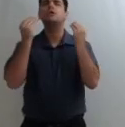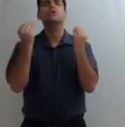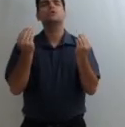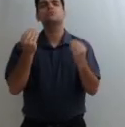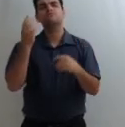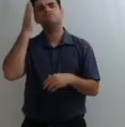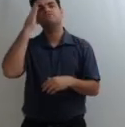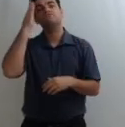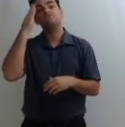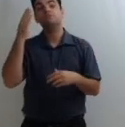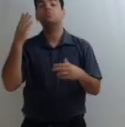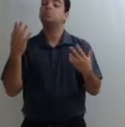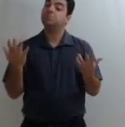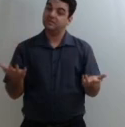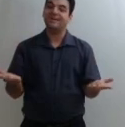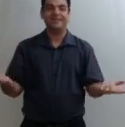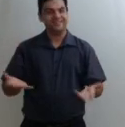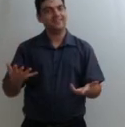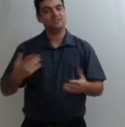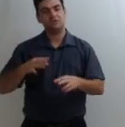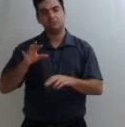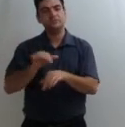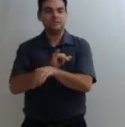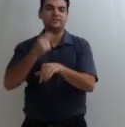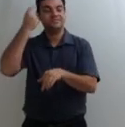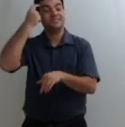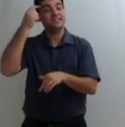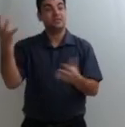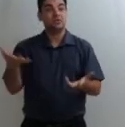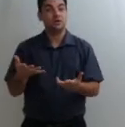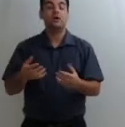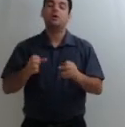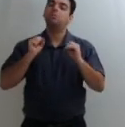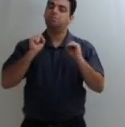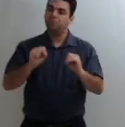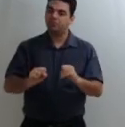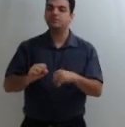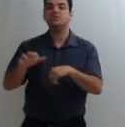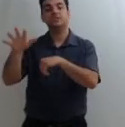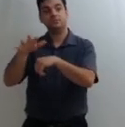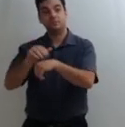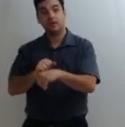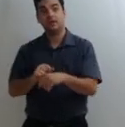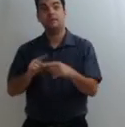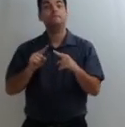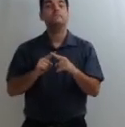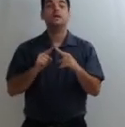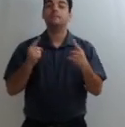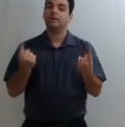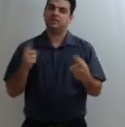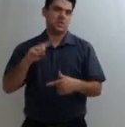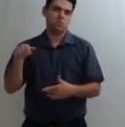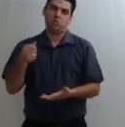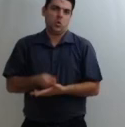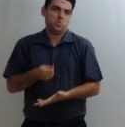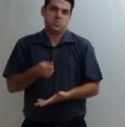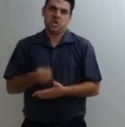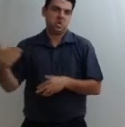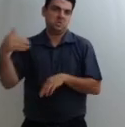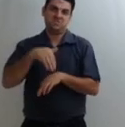juiz, sim, comandar a alguém a realização de provas, mas que ninguém é obrigado a produzir provas contra